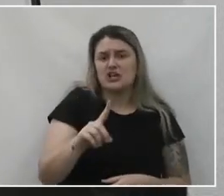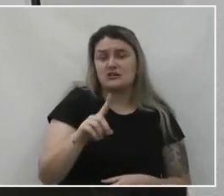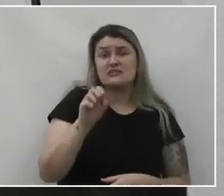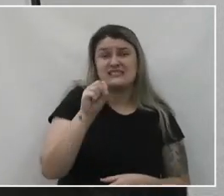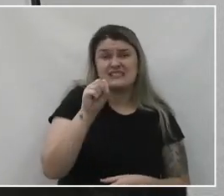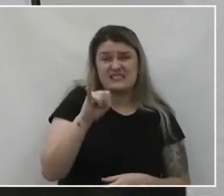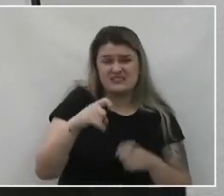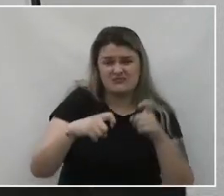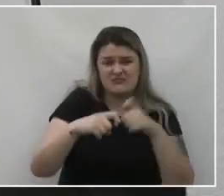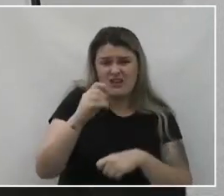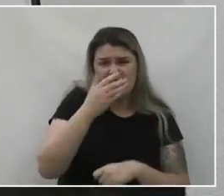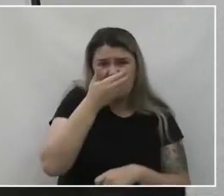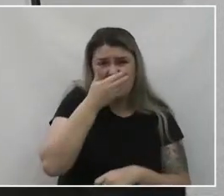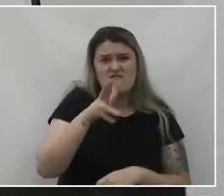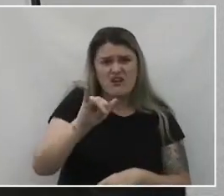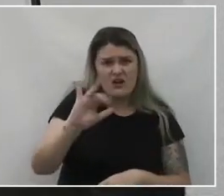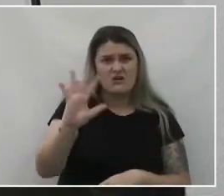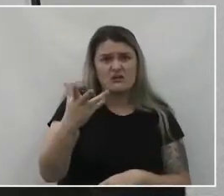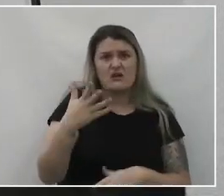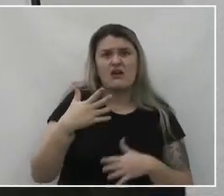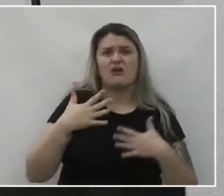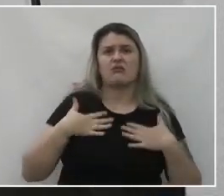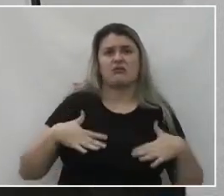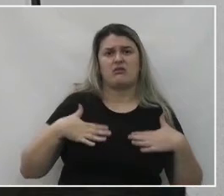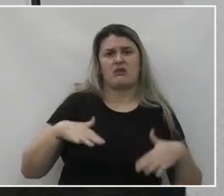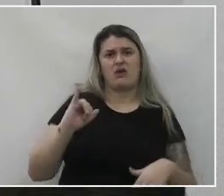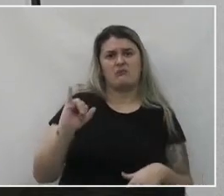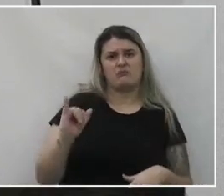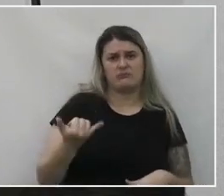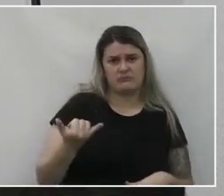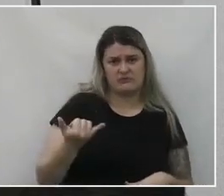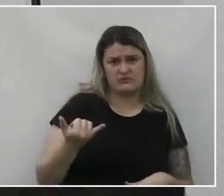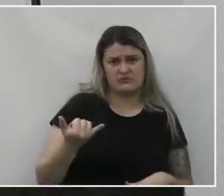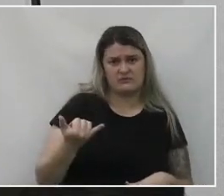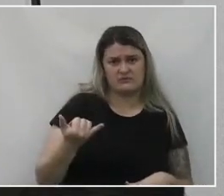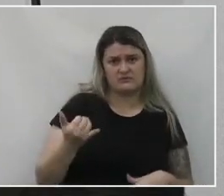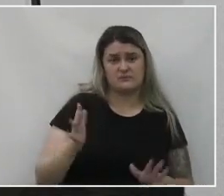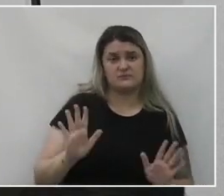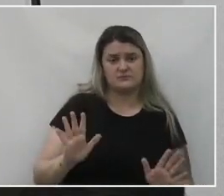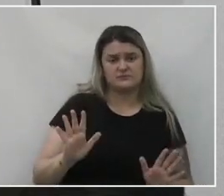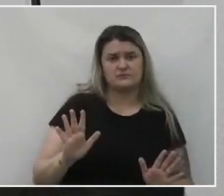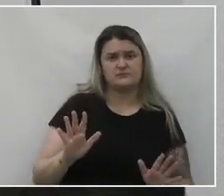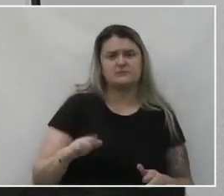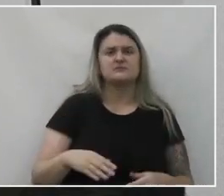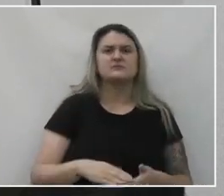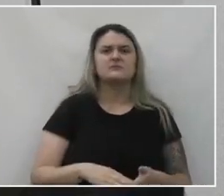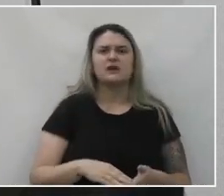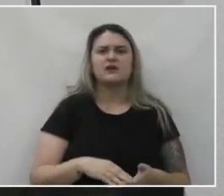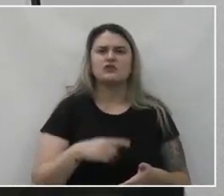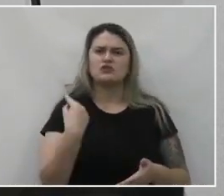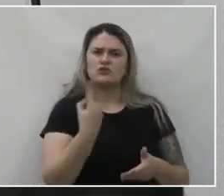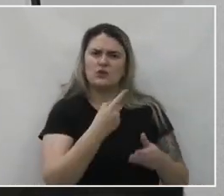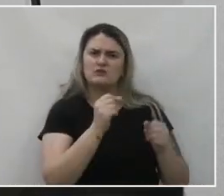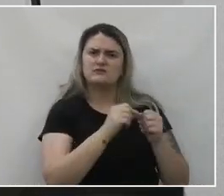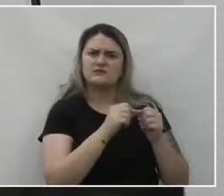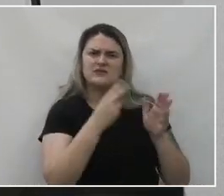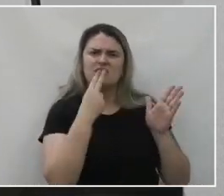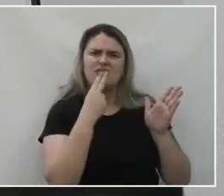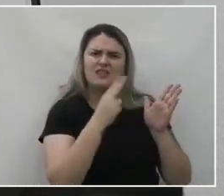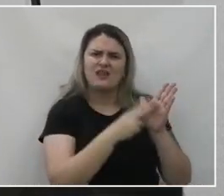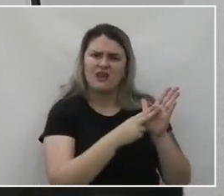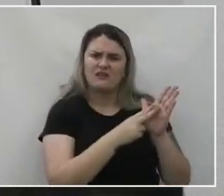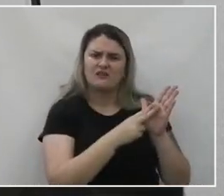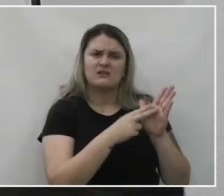se o estupro é inevitável e eminente, relaxe e aproveite." A presente carta aberta de repúdio é escrita